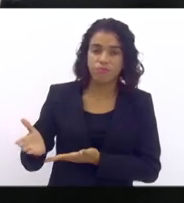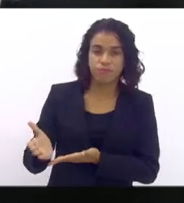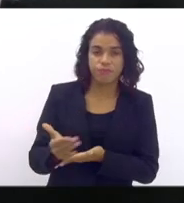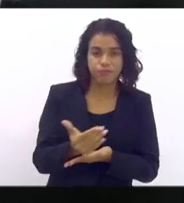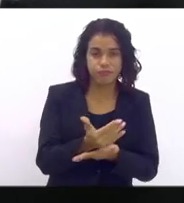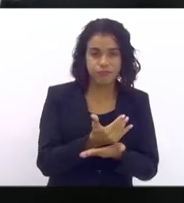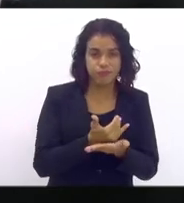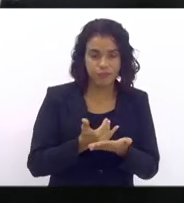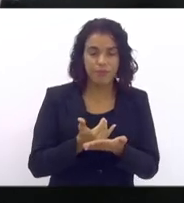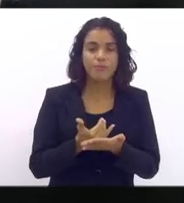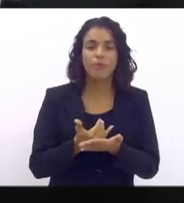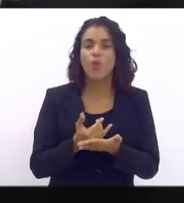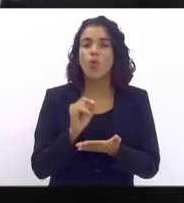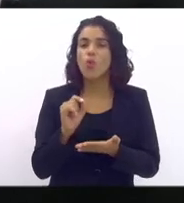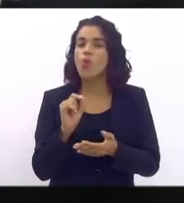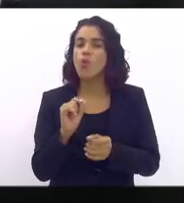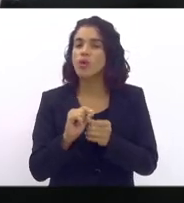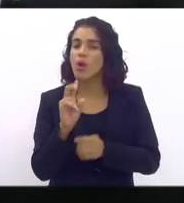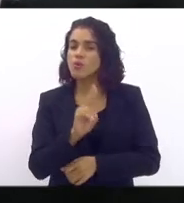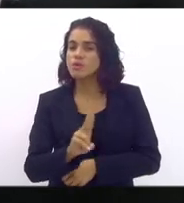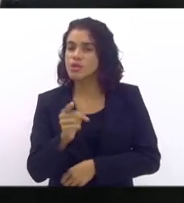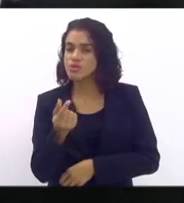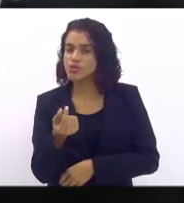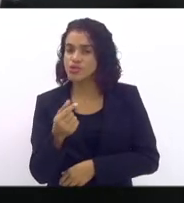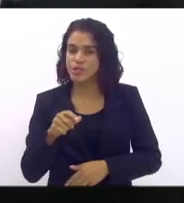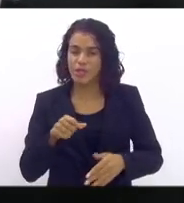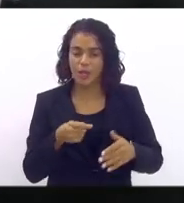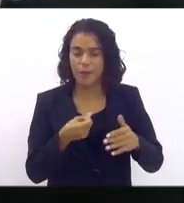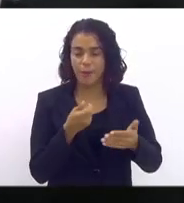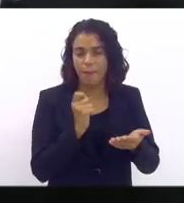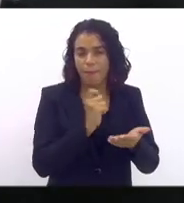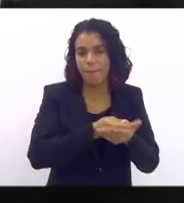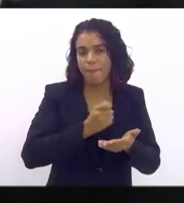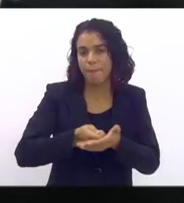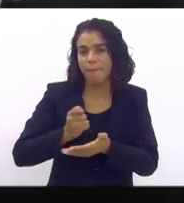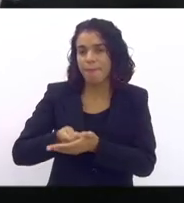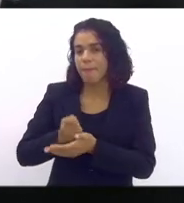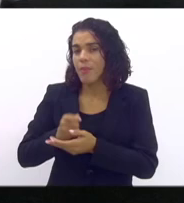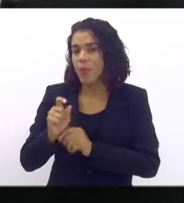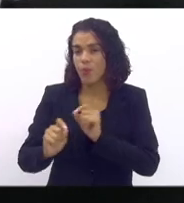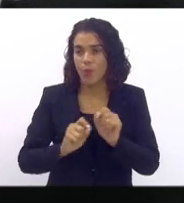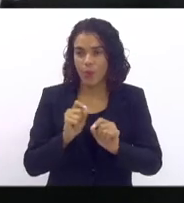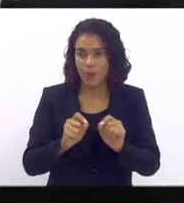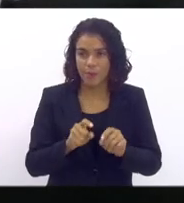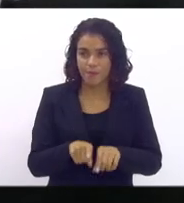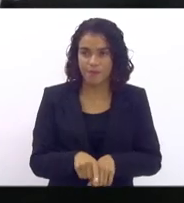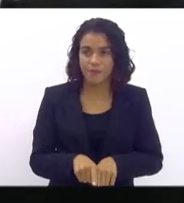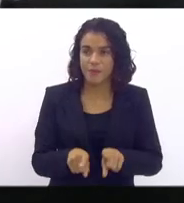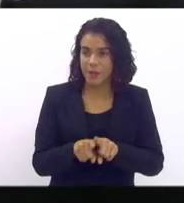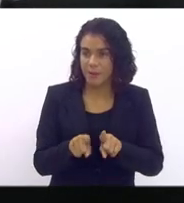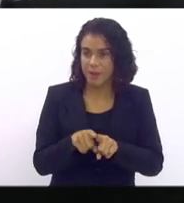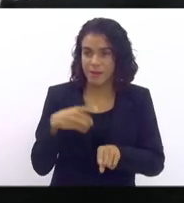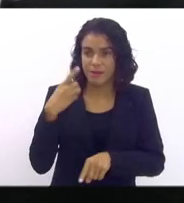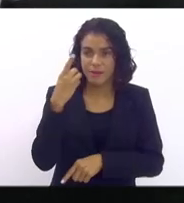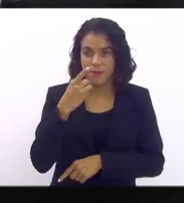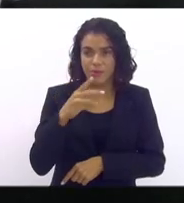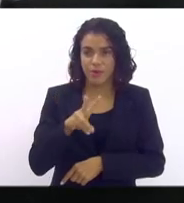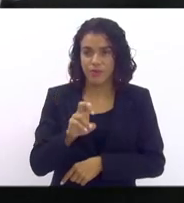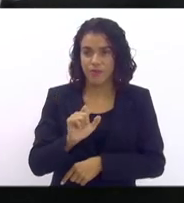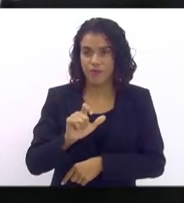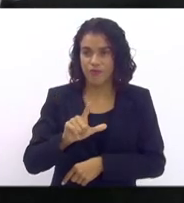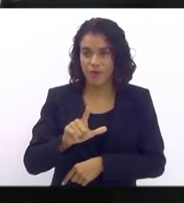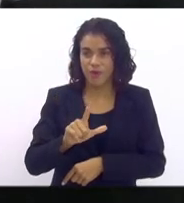sendo feito com esse recurso Sim e também Val Deputado Val quer